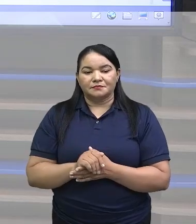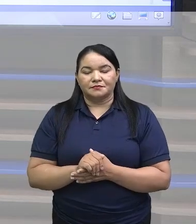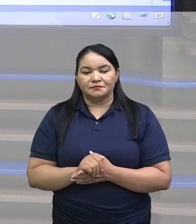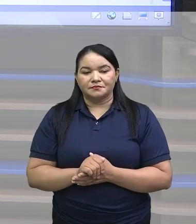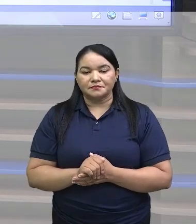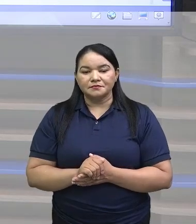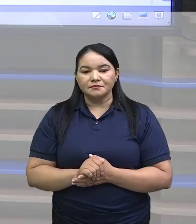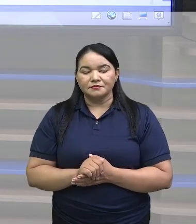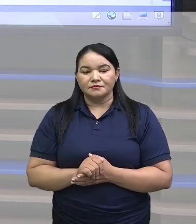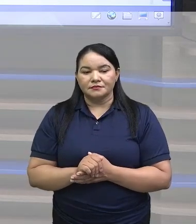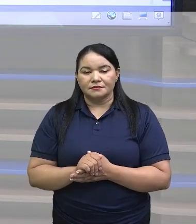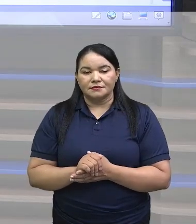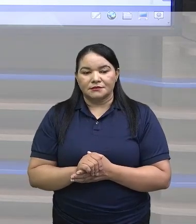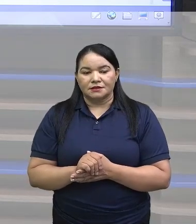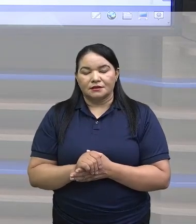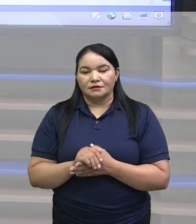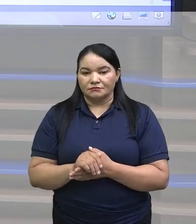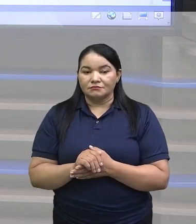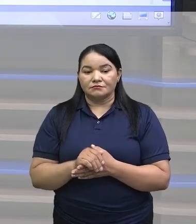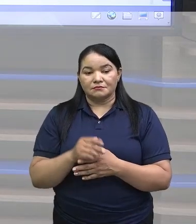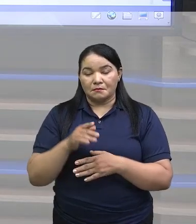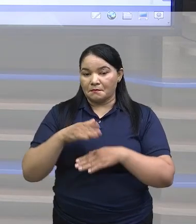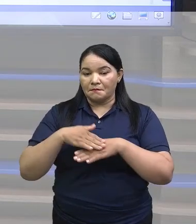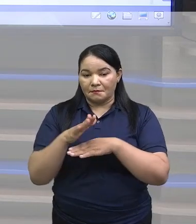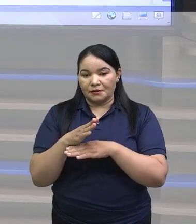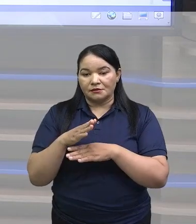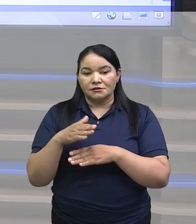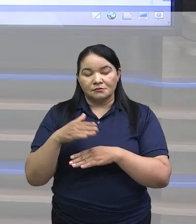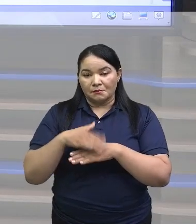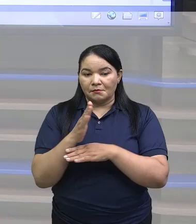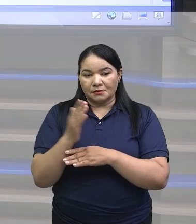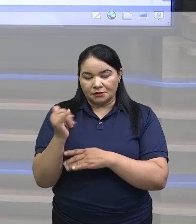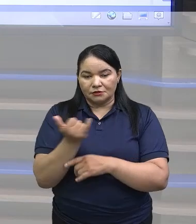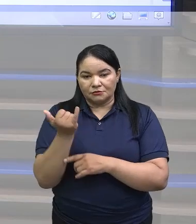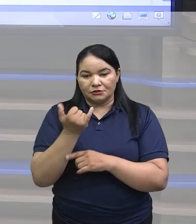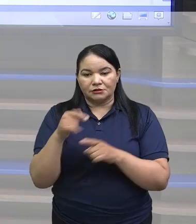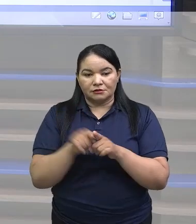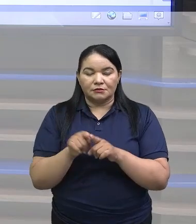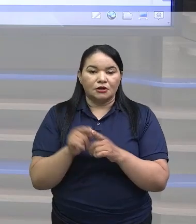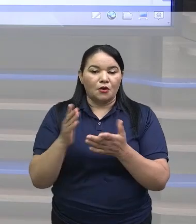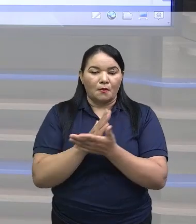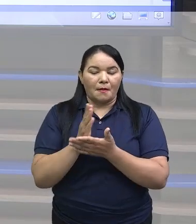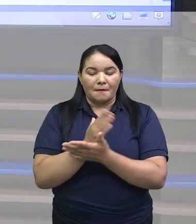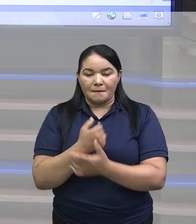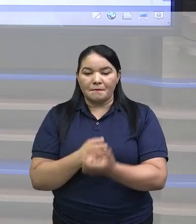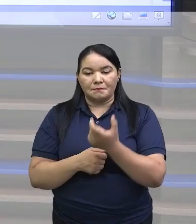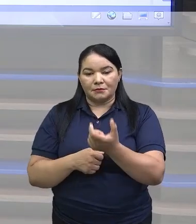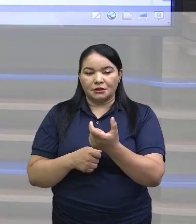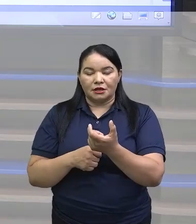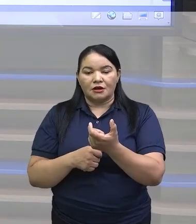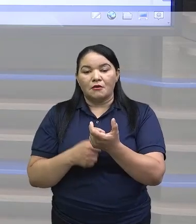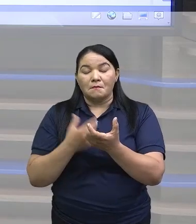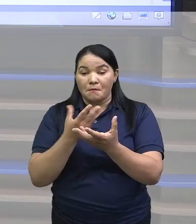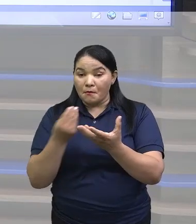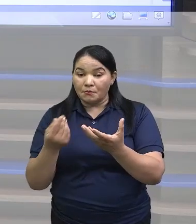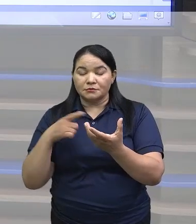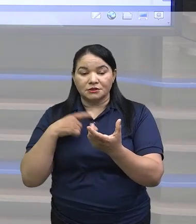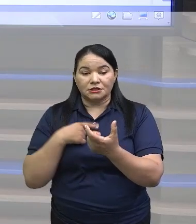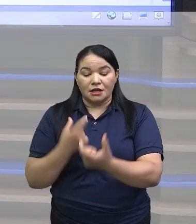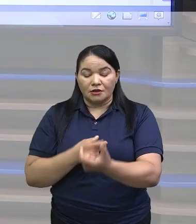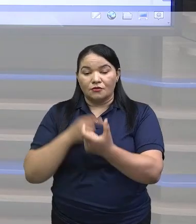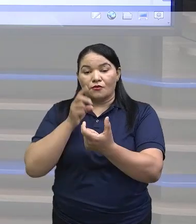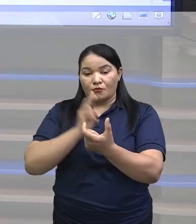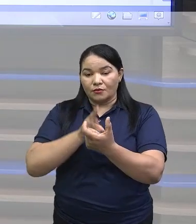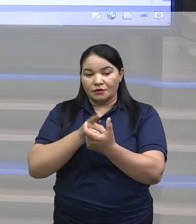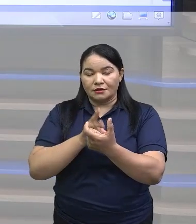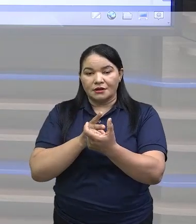importante, né? Então, muitas palavras, elas têm o seu radical e a partir dela formam-se outras